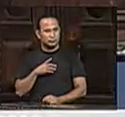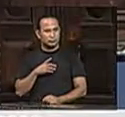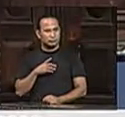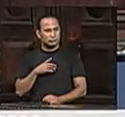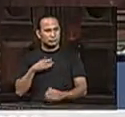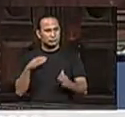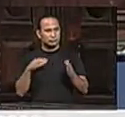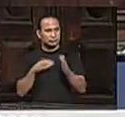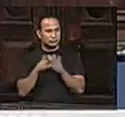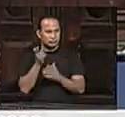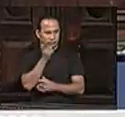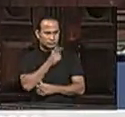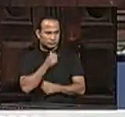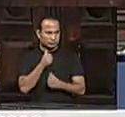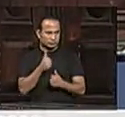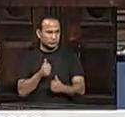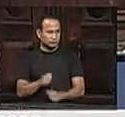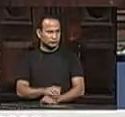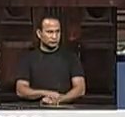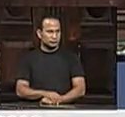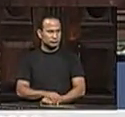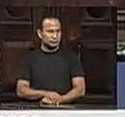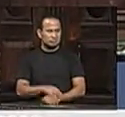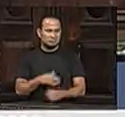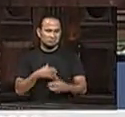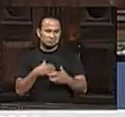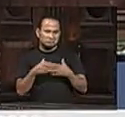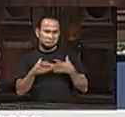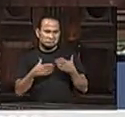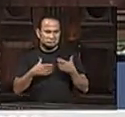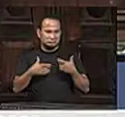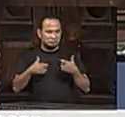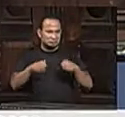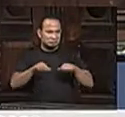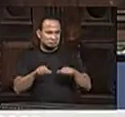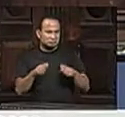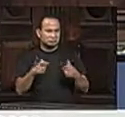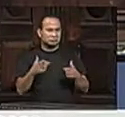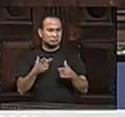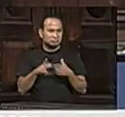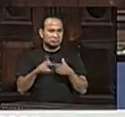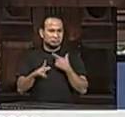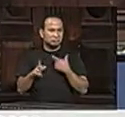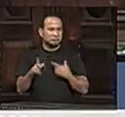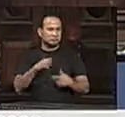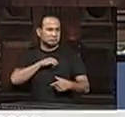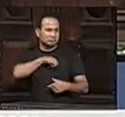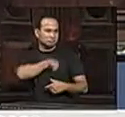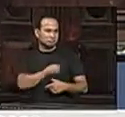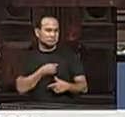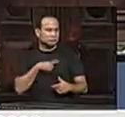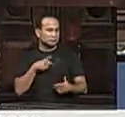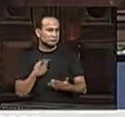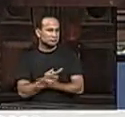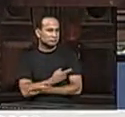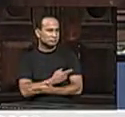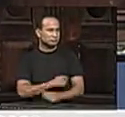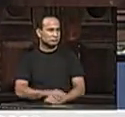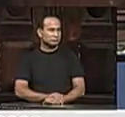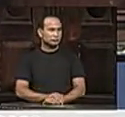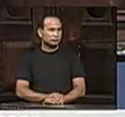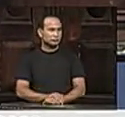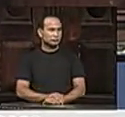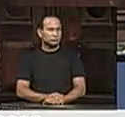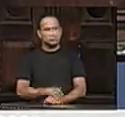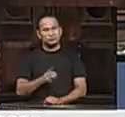cumprido, independente da crise fiscal que o Estado atravessa, grande parte dela produzida pela